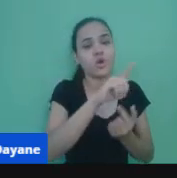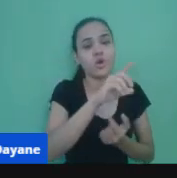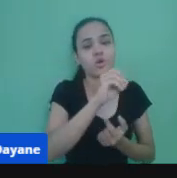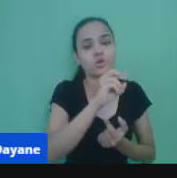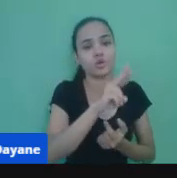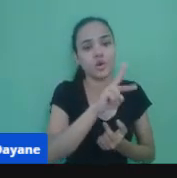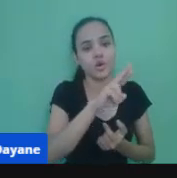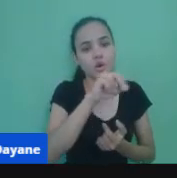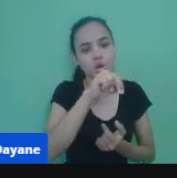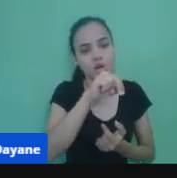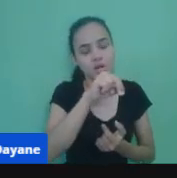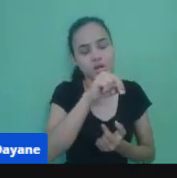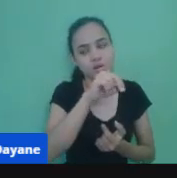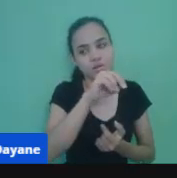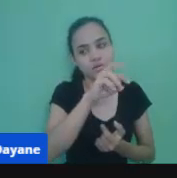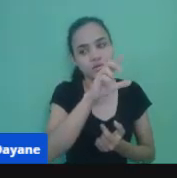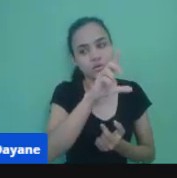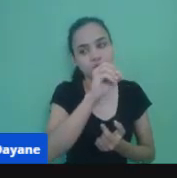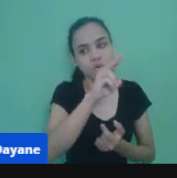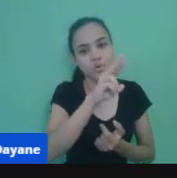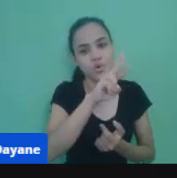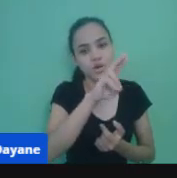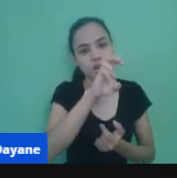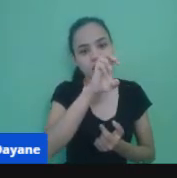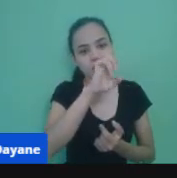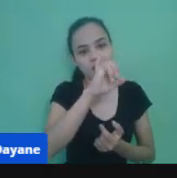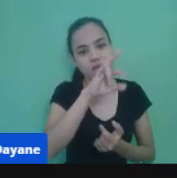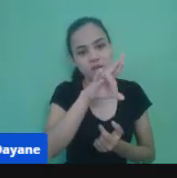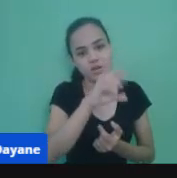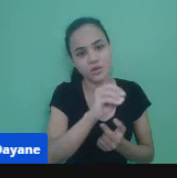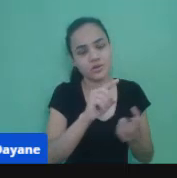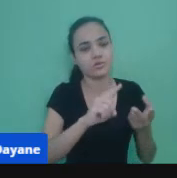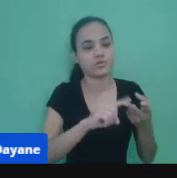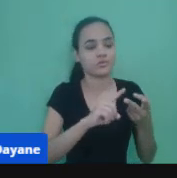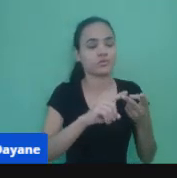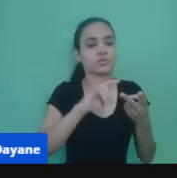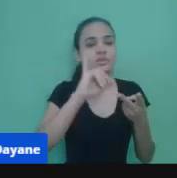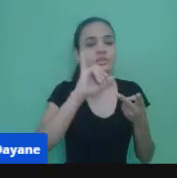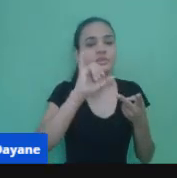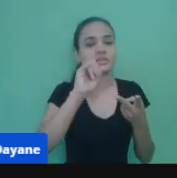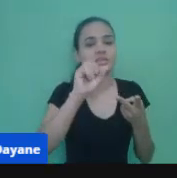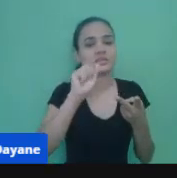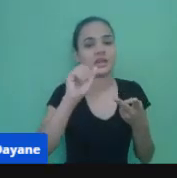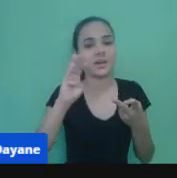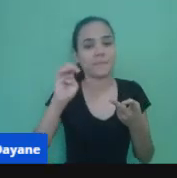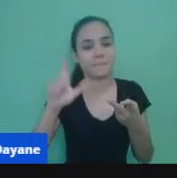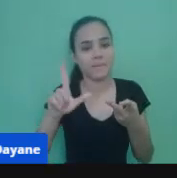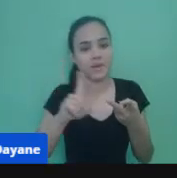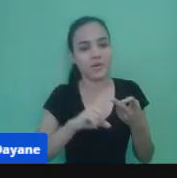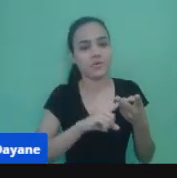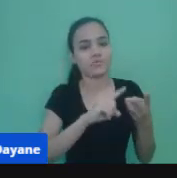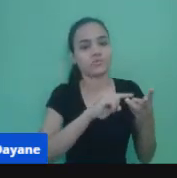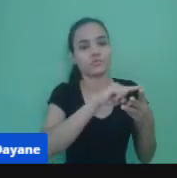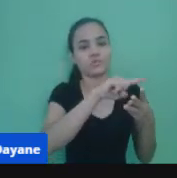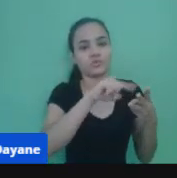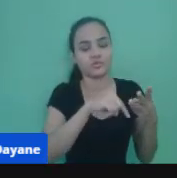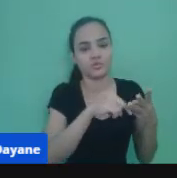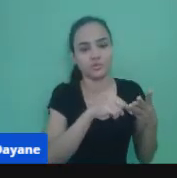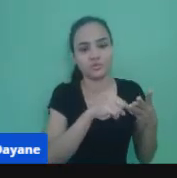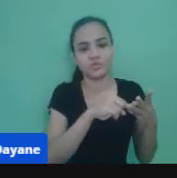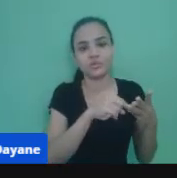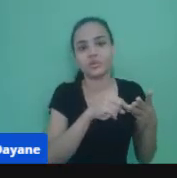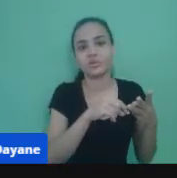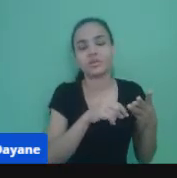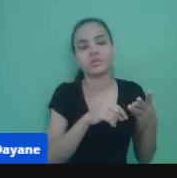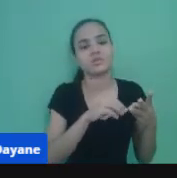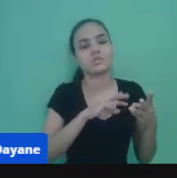Tozoni Reis, Isabel Carvalho, todos eles leem esses autores. Então, é importante a gente ver isso. Nós não